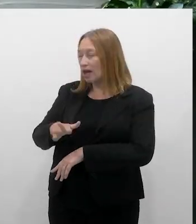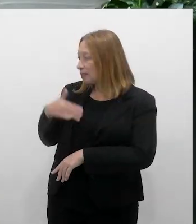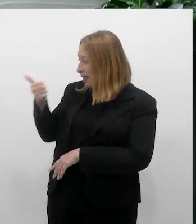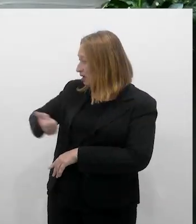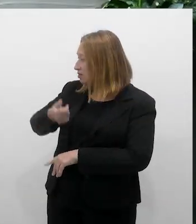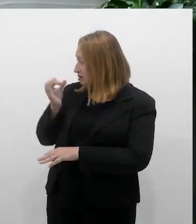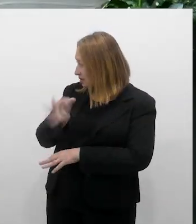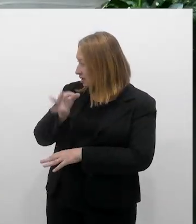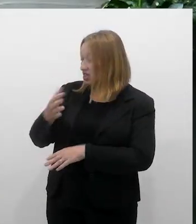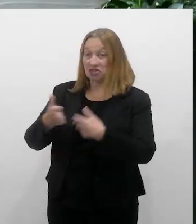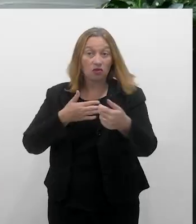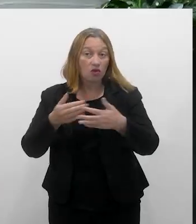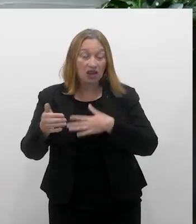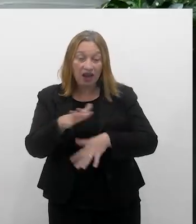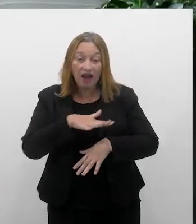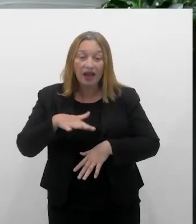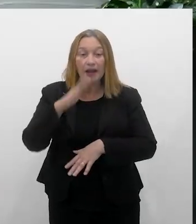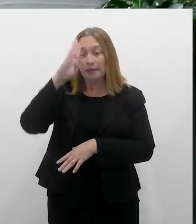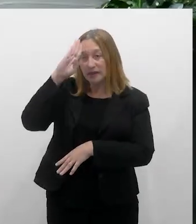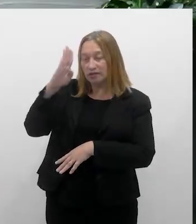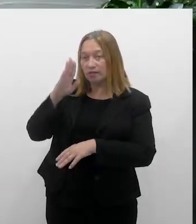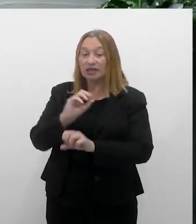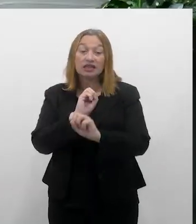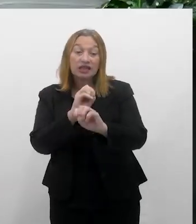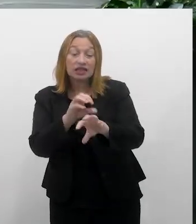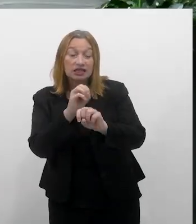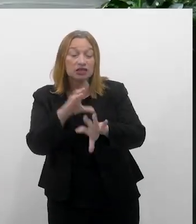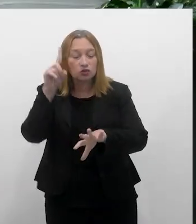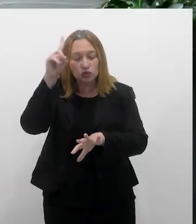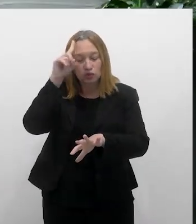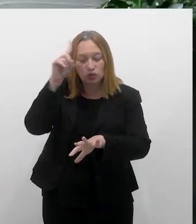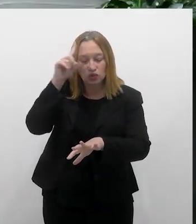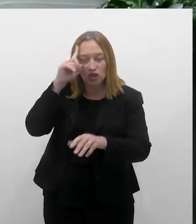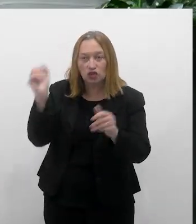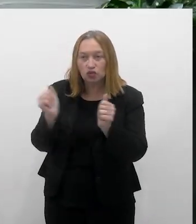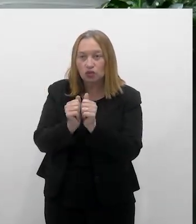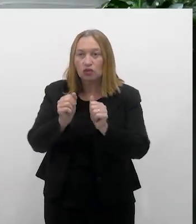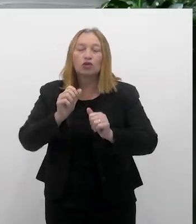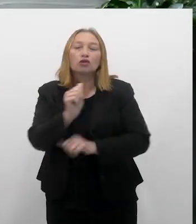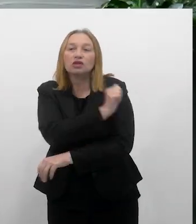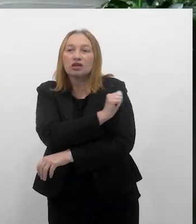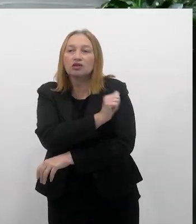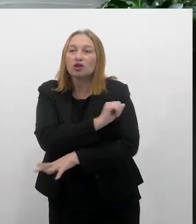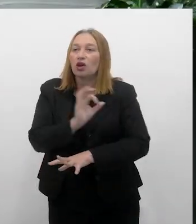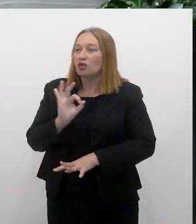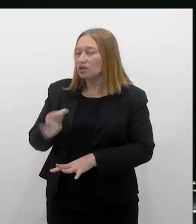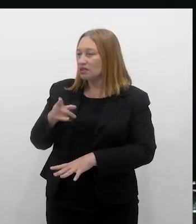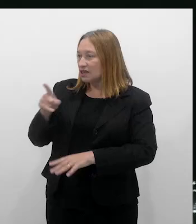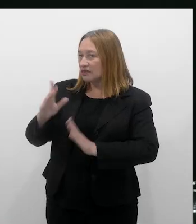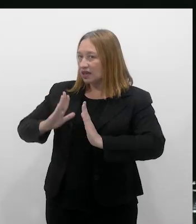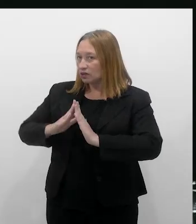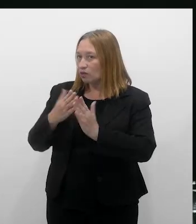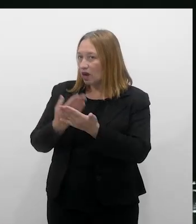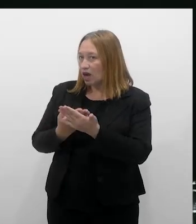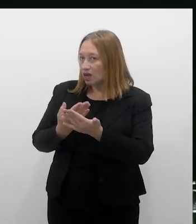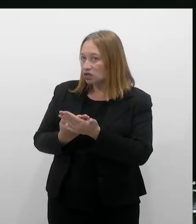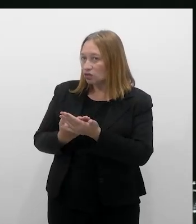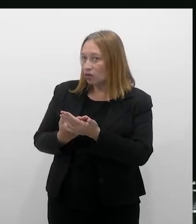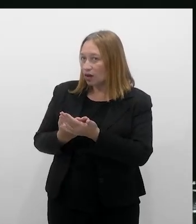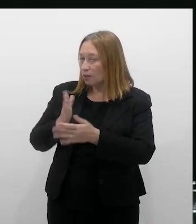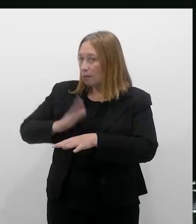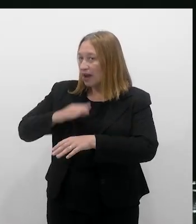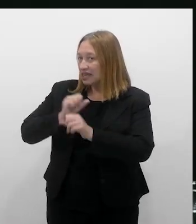muito melhor, né? Isso em qualquer área, principalmente quem está lá no ensino, né? No dia a dia, com os alunos. O fato de você ficar numa escola por